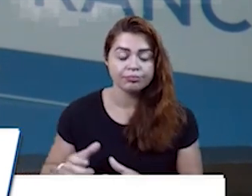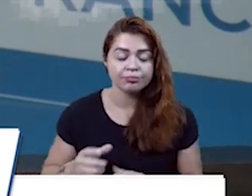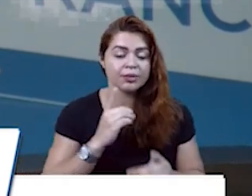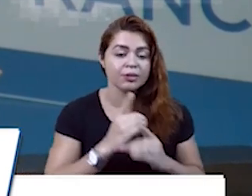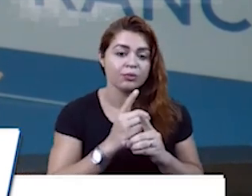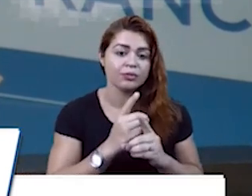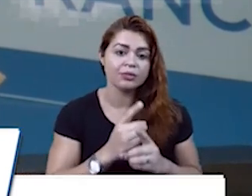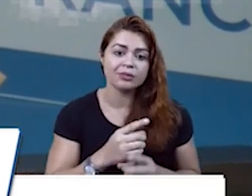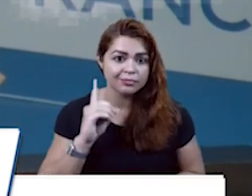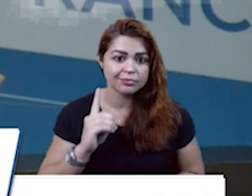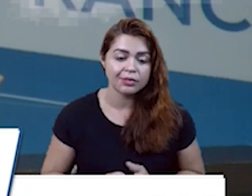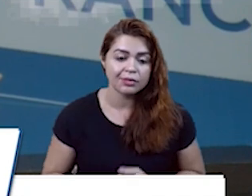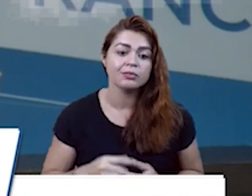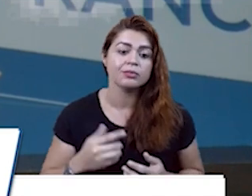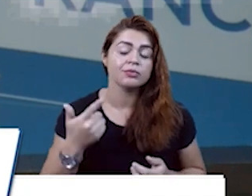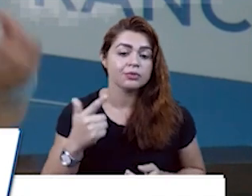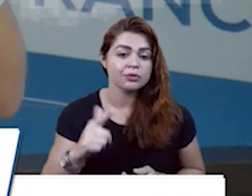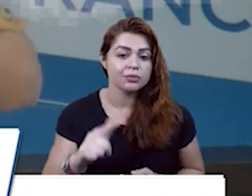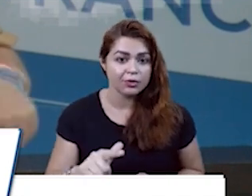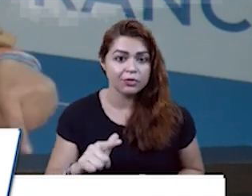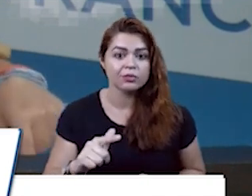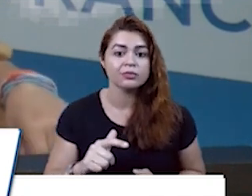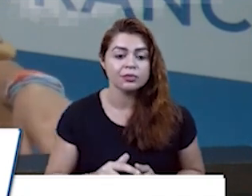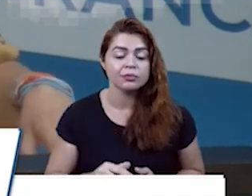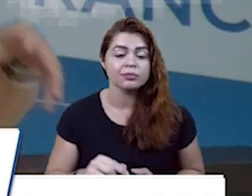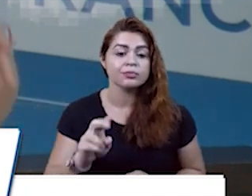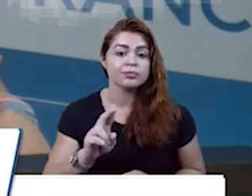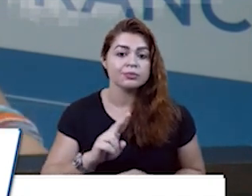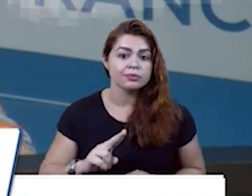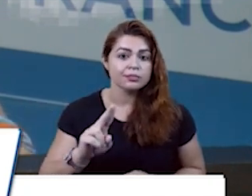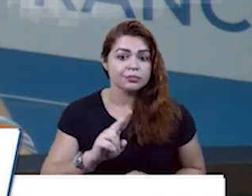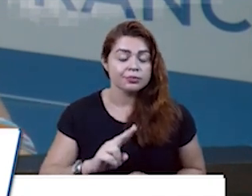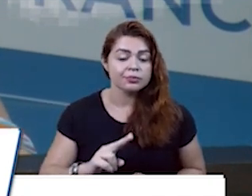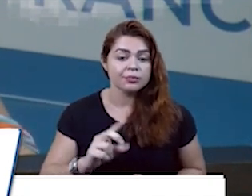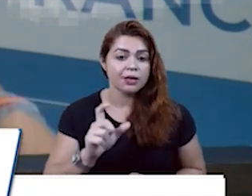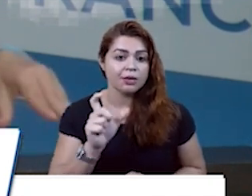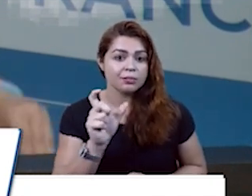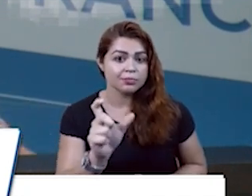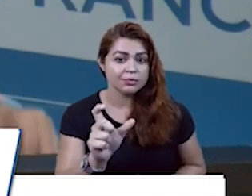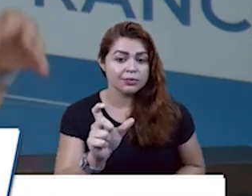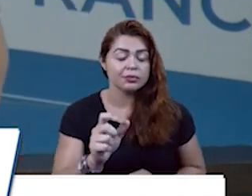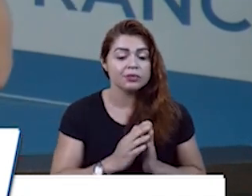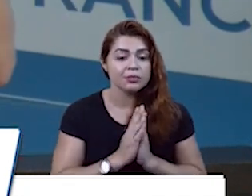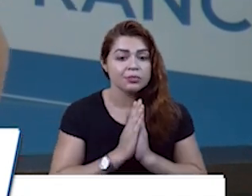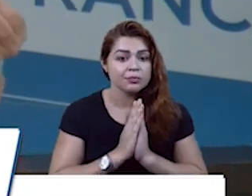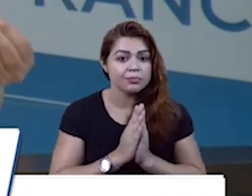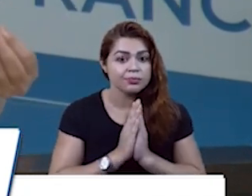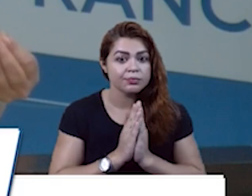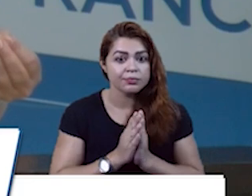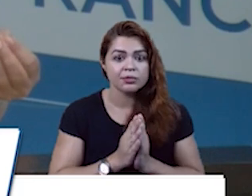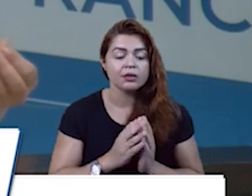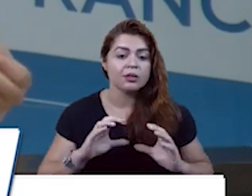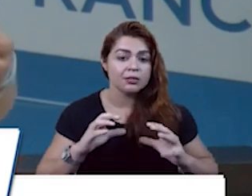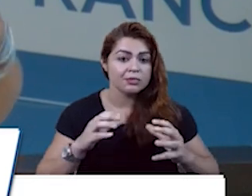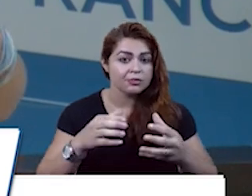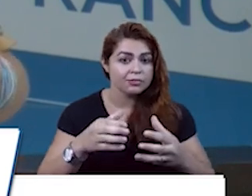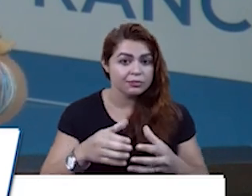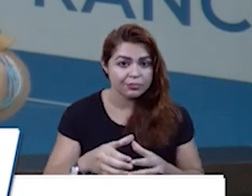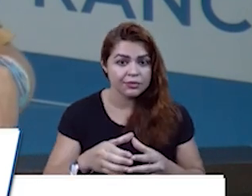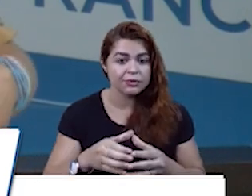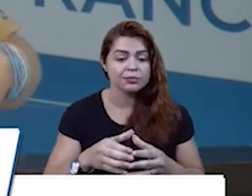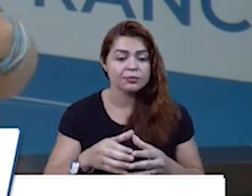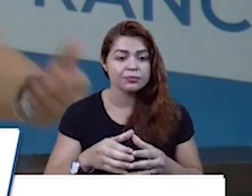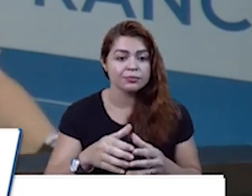essa palavra como um apelo para que essa SEAR, para que essa comissão seja utilizada